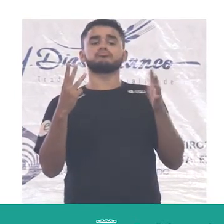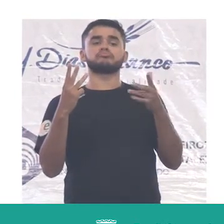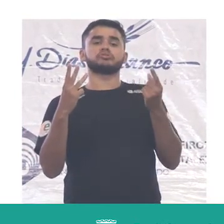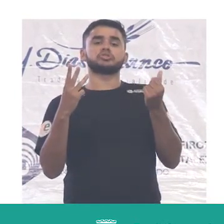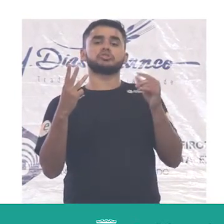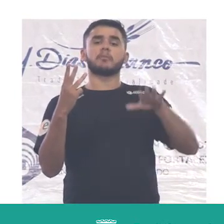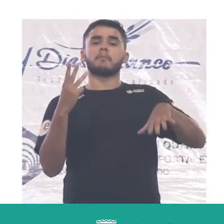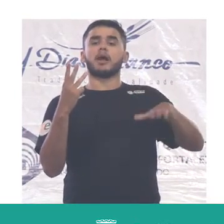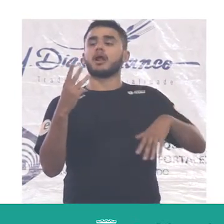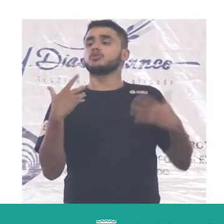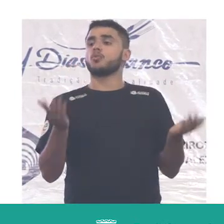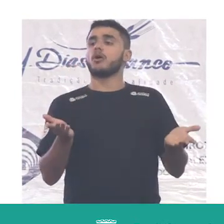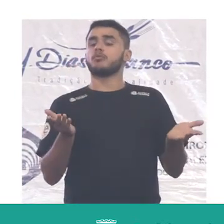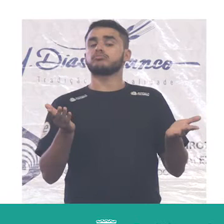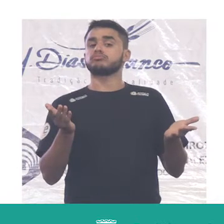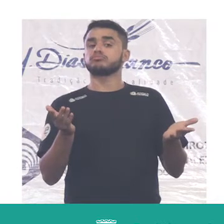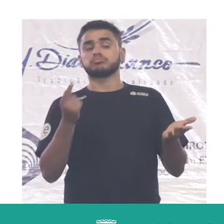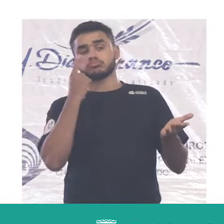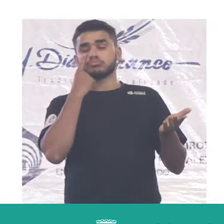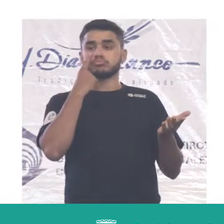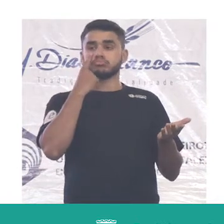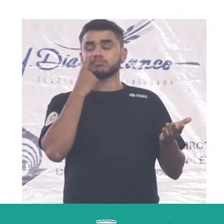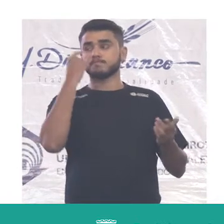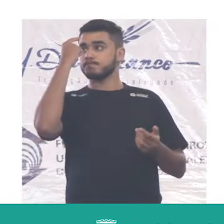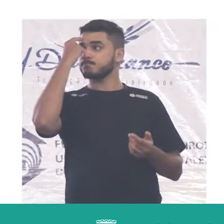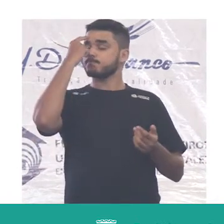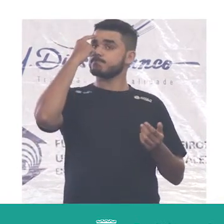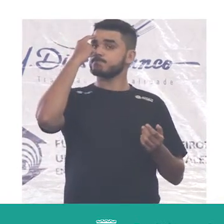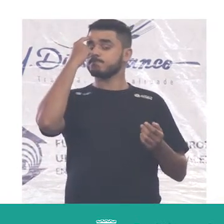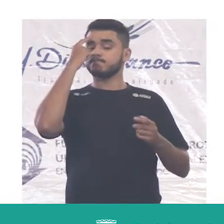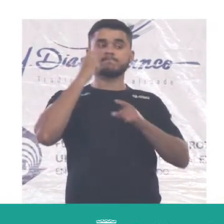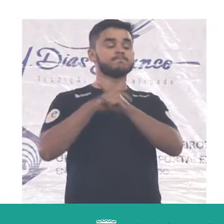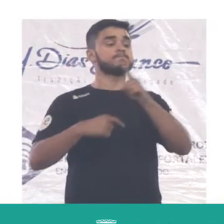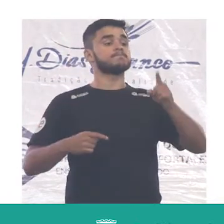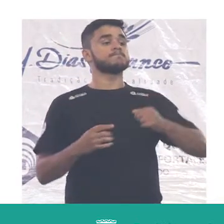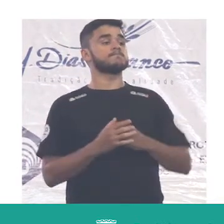menor custo. Pensa, vai.